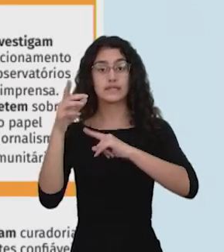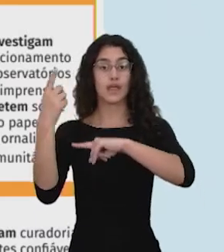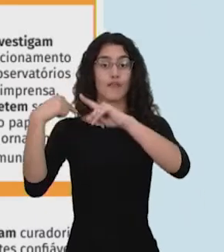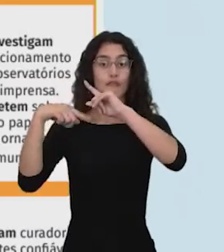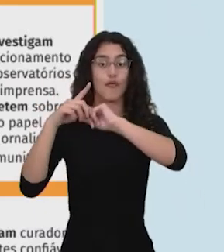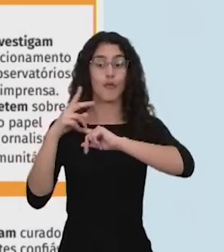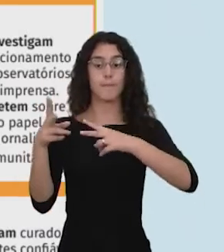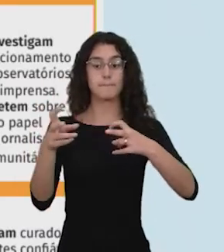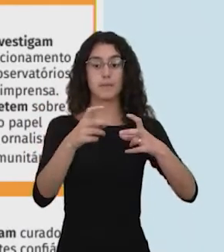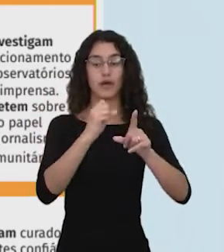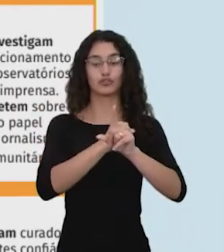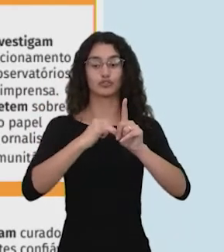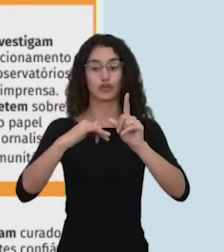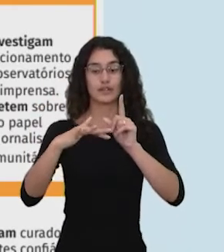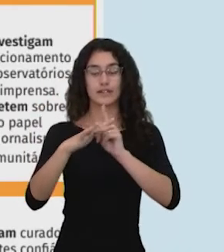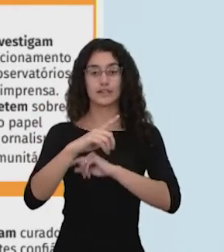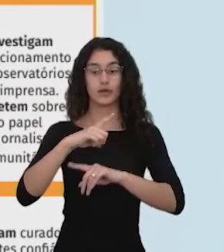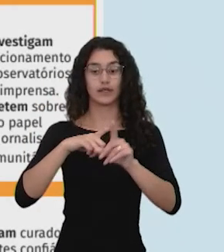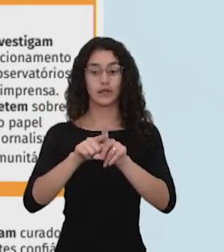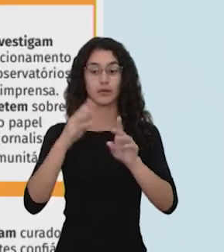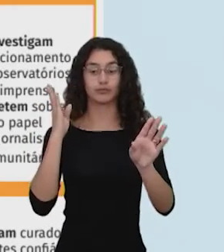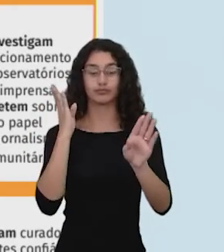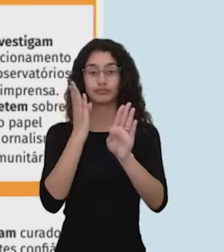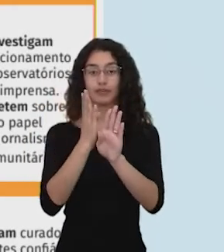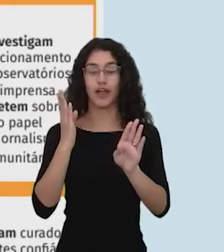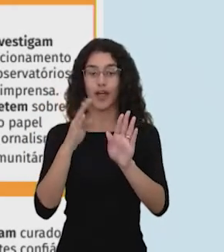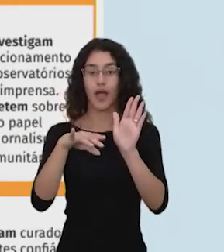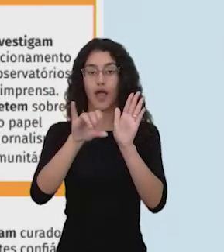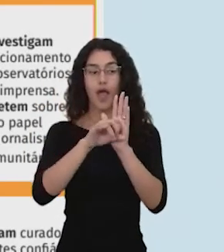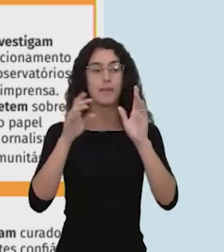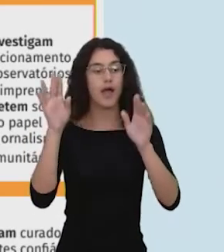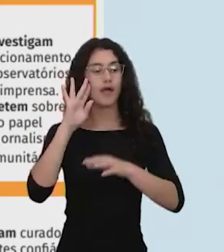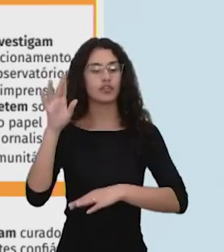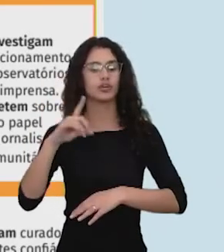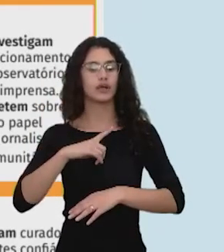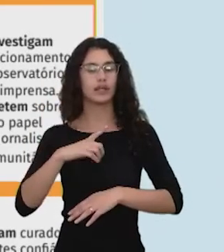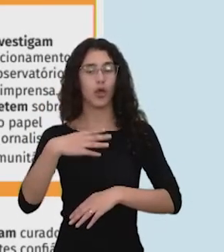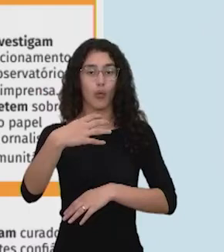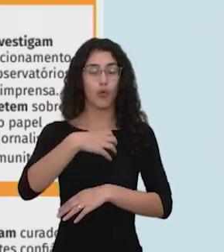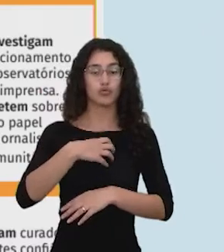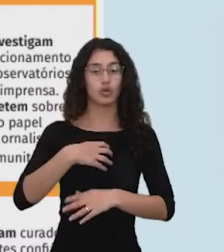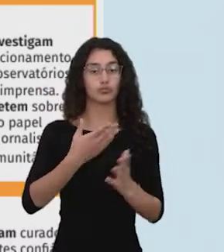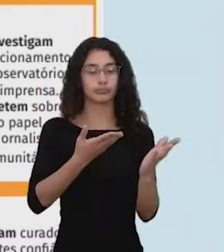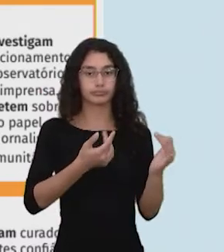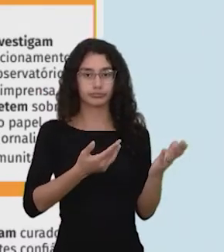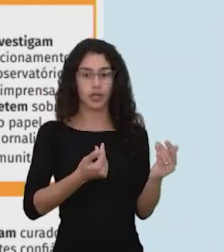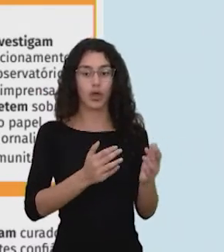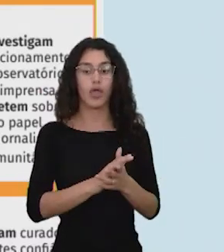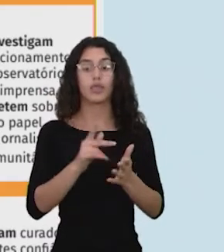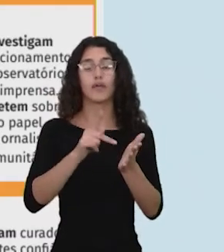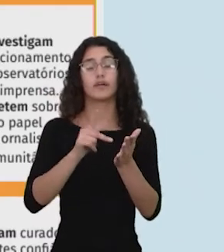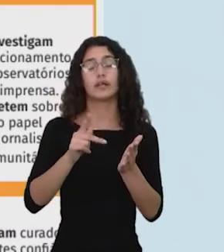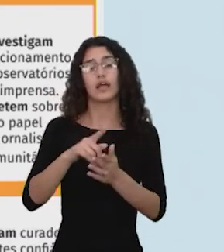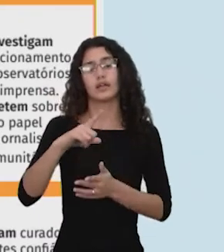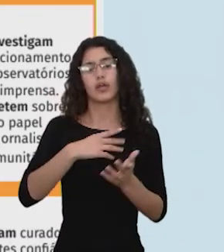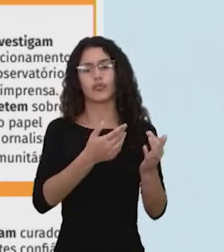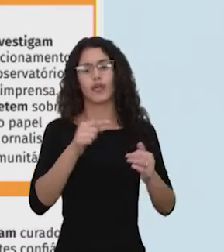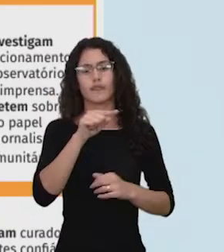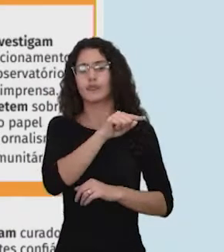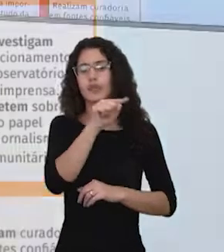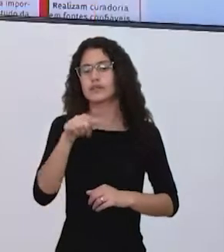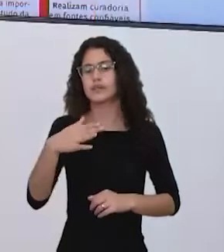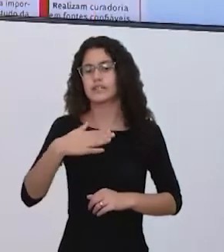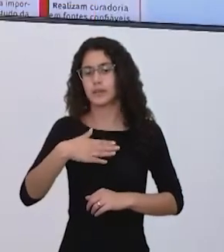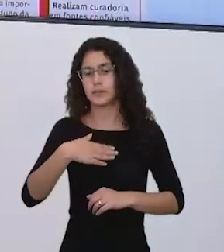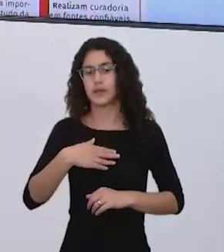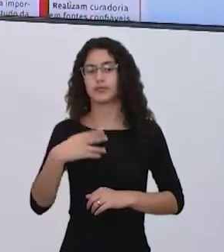desenvolver a noção de socialização e identidade para refletir sobre a sua condição juvenil. Na verdade, condição juvenil é vocês, a minha